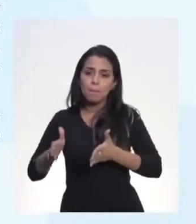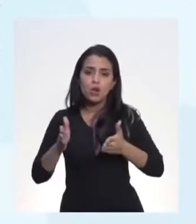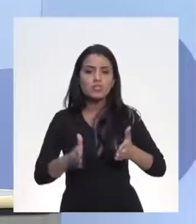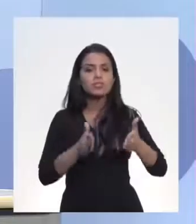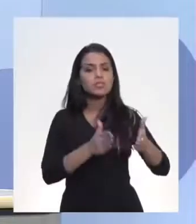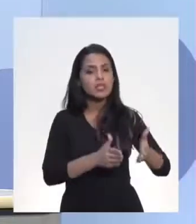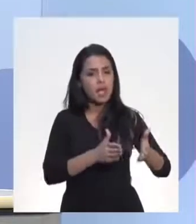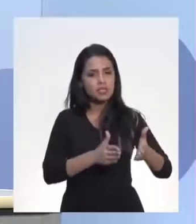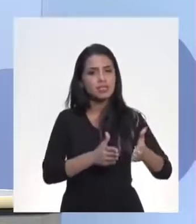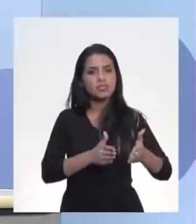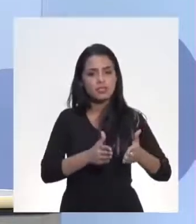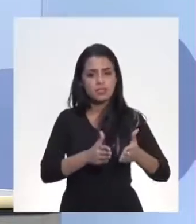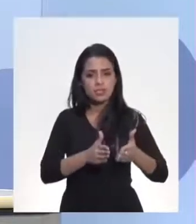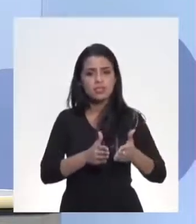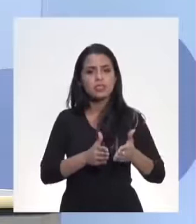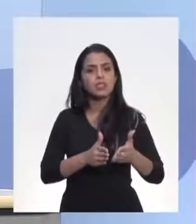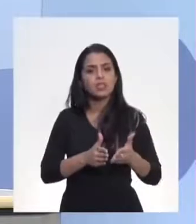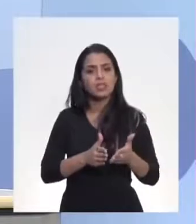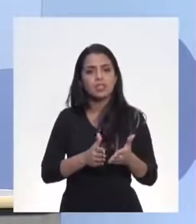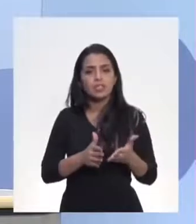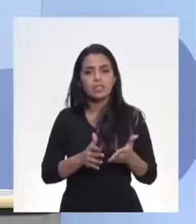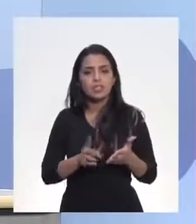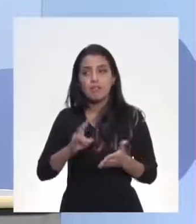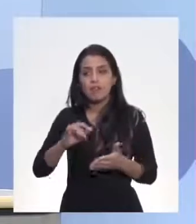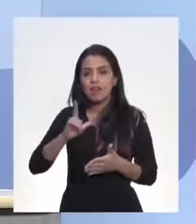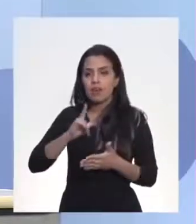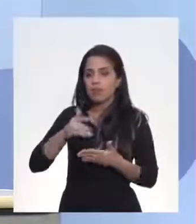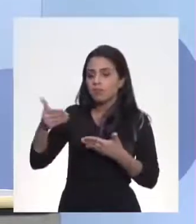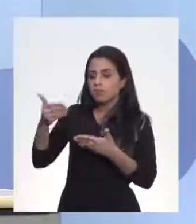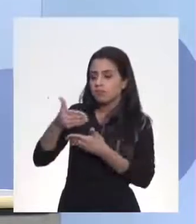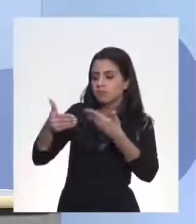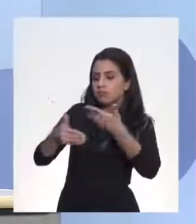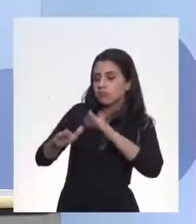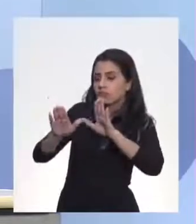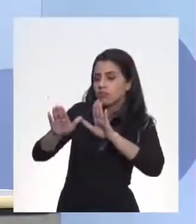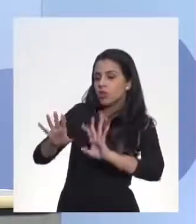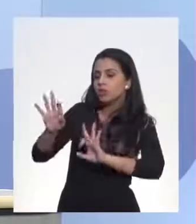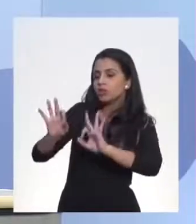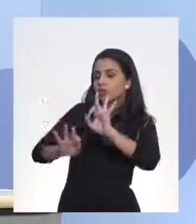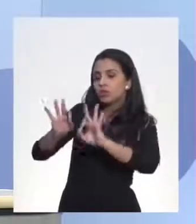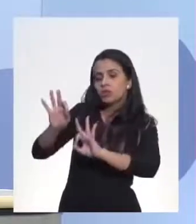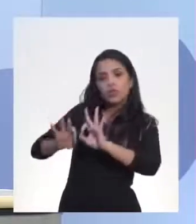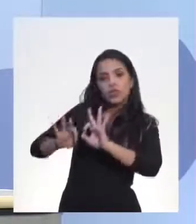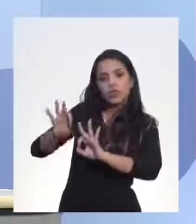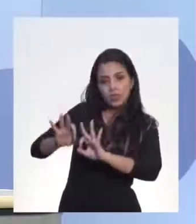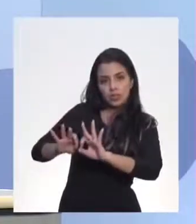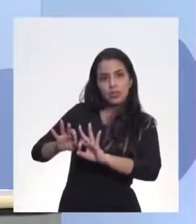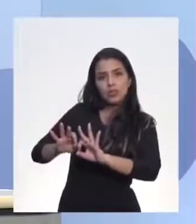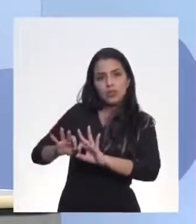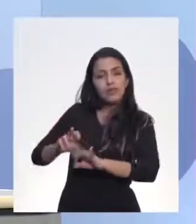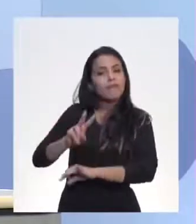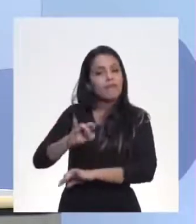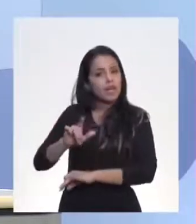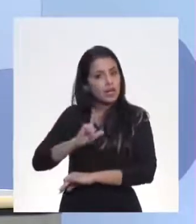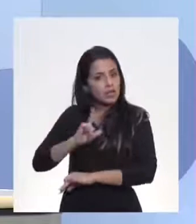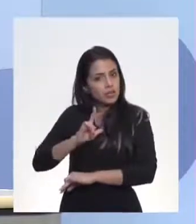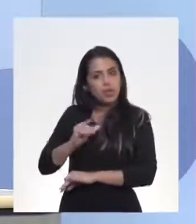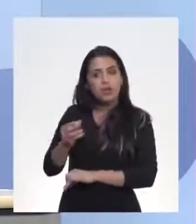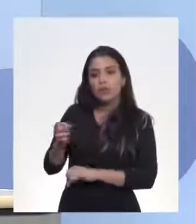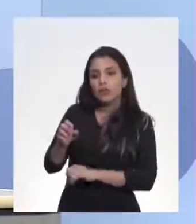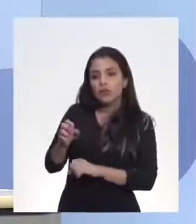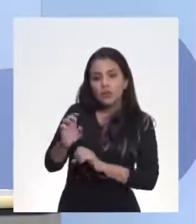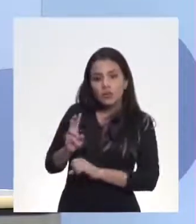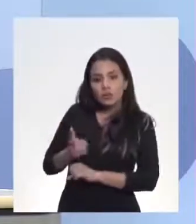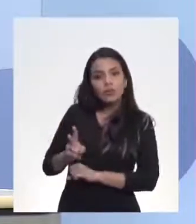do repositório, não é, André? Onde vão parar os slides. Está tudo acertadinho, vocês logo terão essa aula lá para